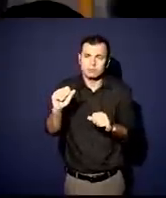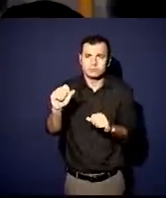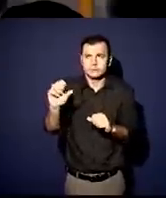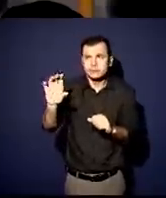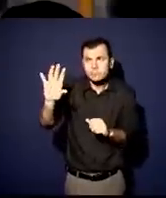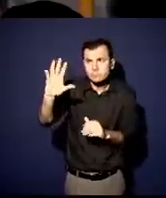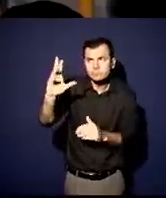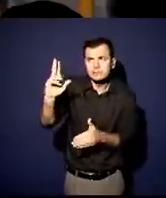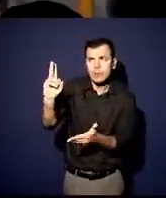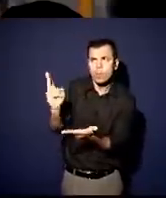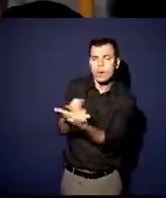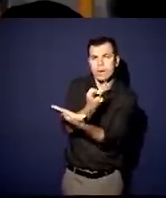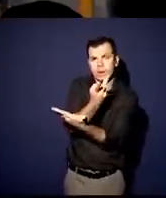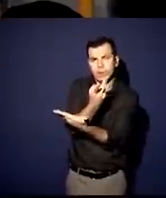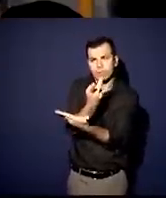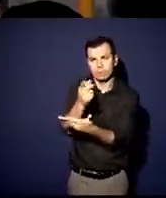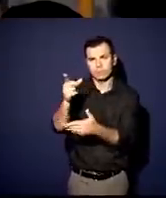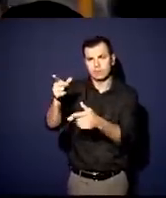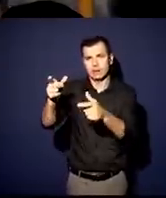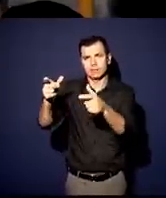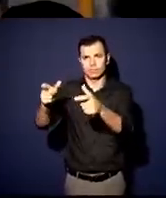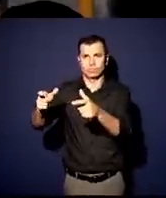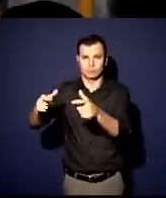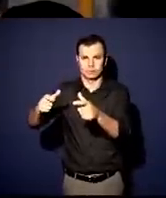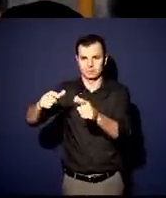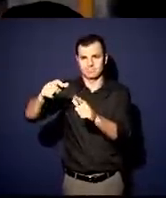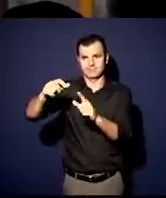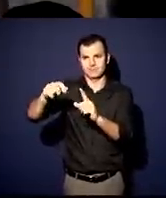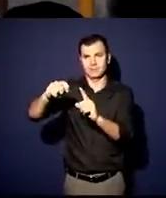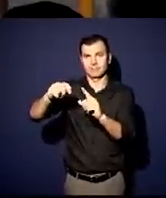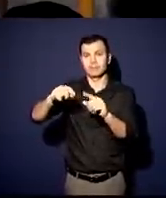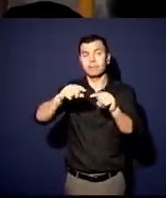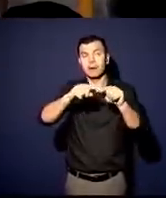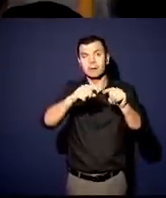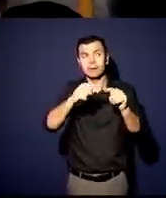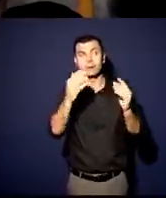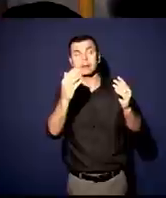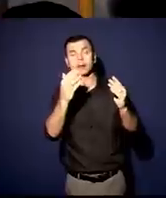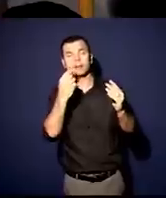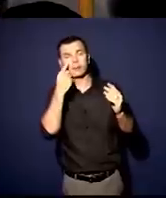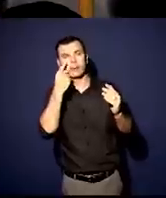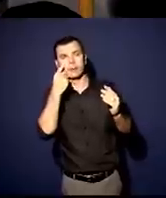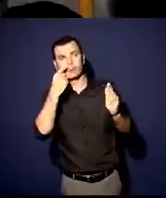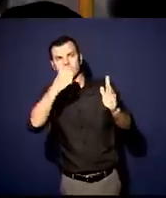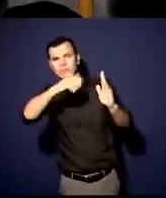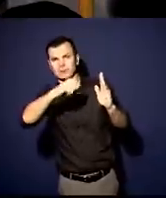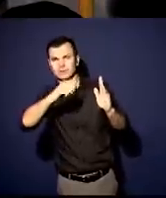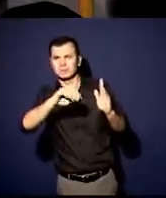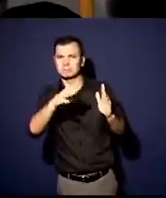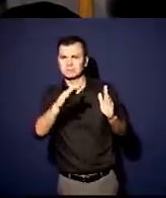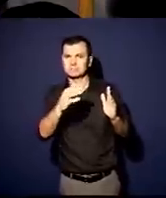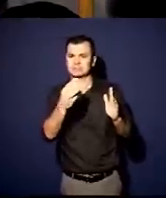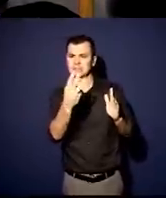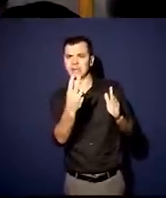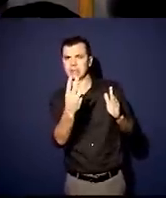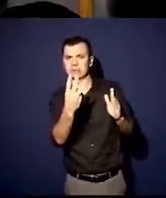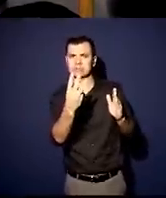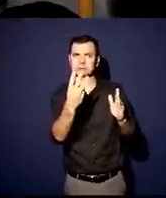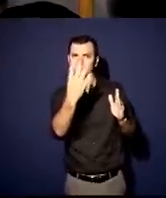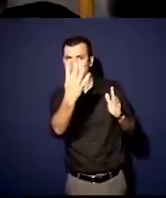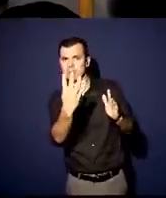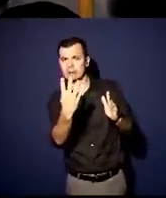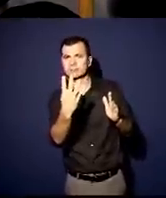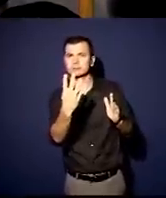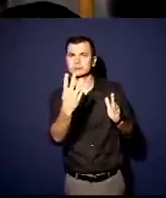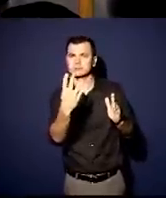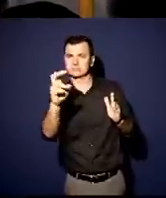de sazonalidade no payroll de janeiro, né, que surpreendeu, sei lá, 3, 4 sigma, e